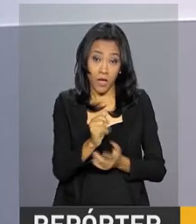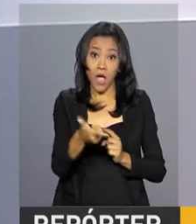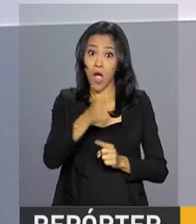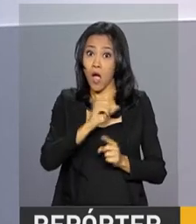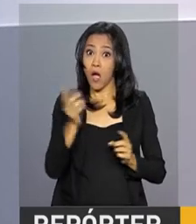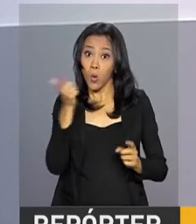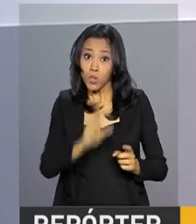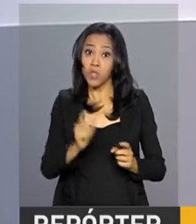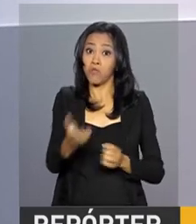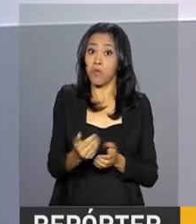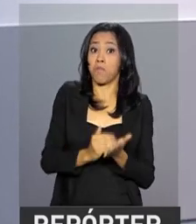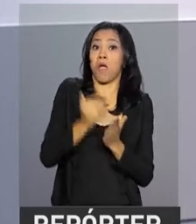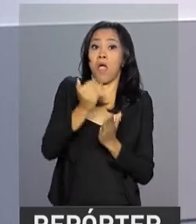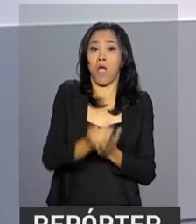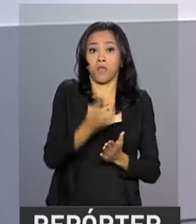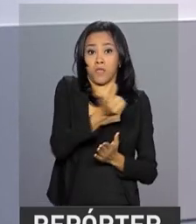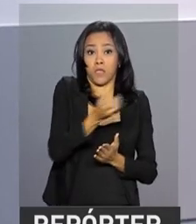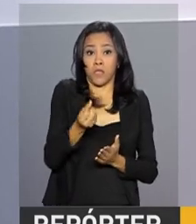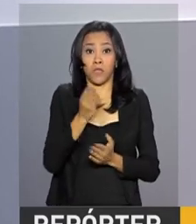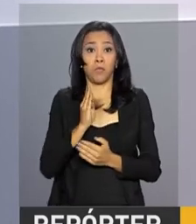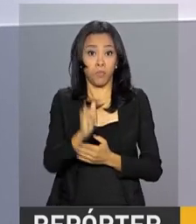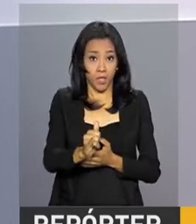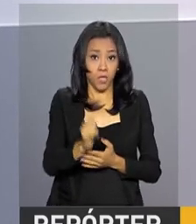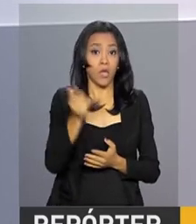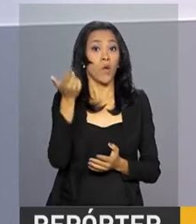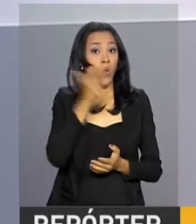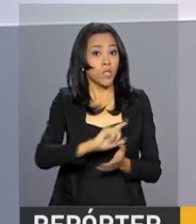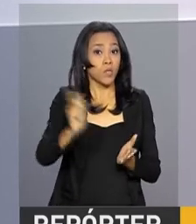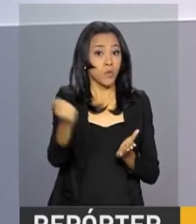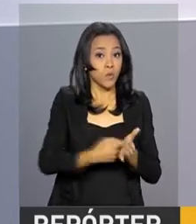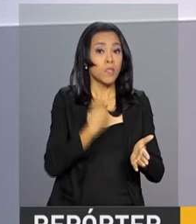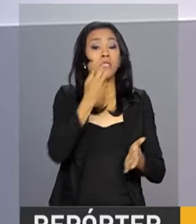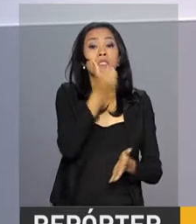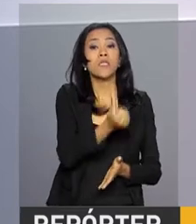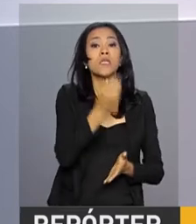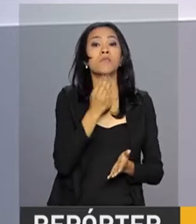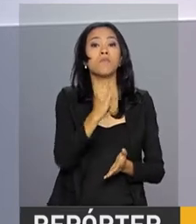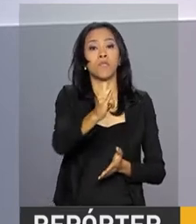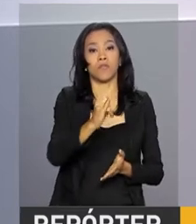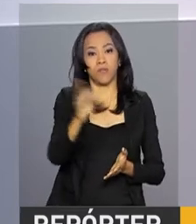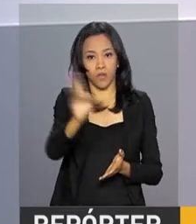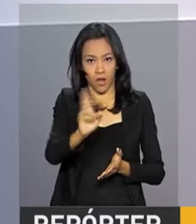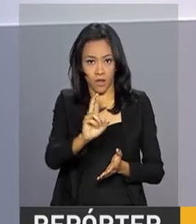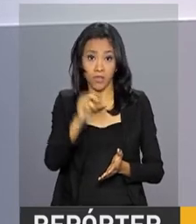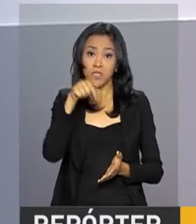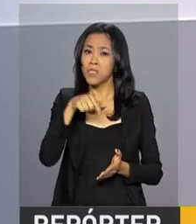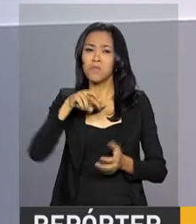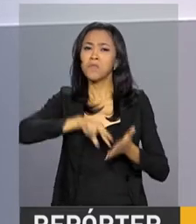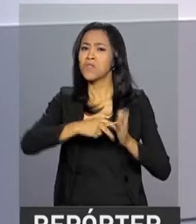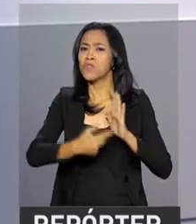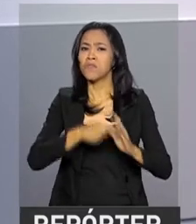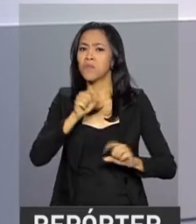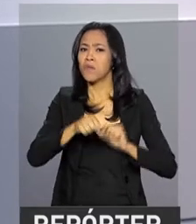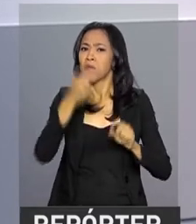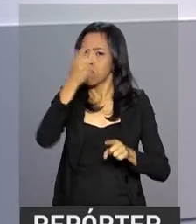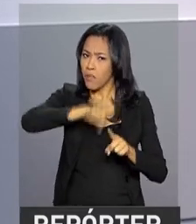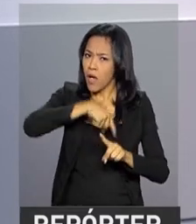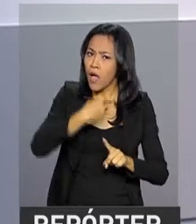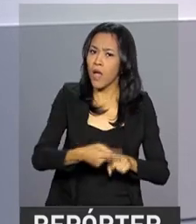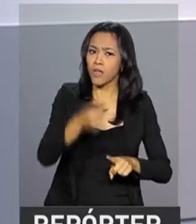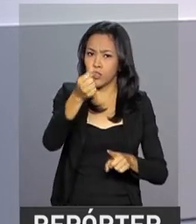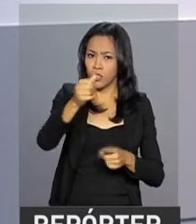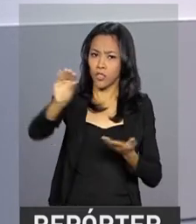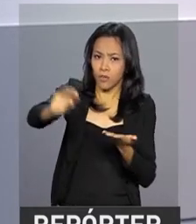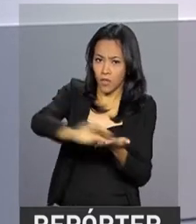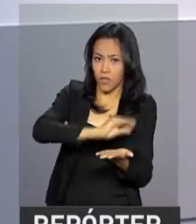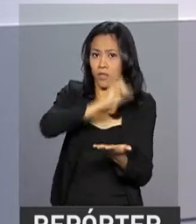apenas com bônus de assinatura foram arrecadados mais de 6 bilhões de reais na prática significa que mais dinheiro vai ser investido no